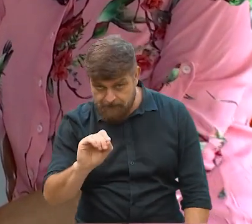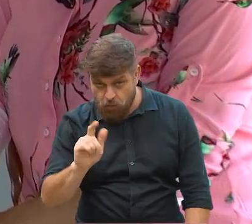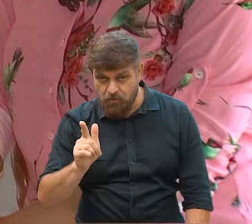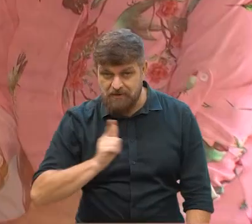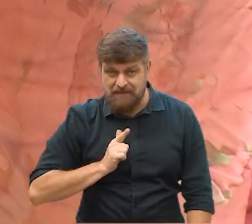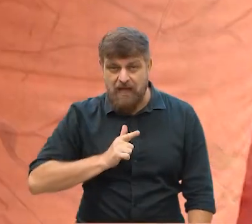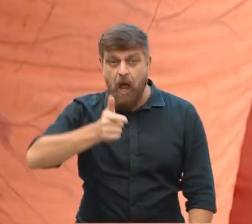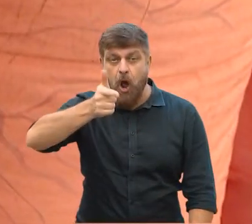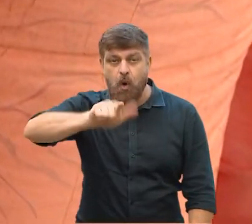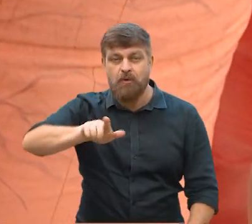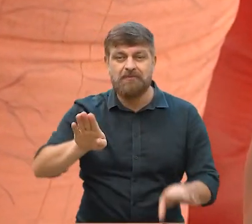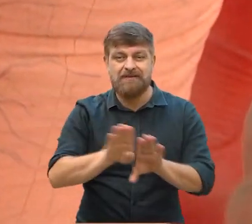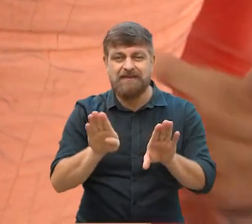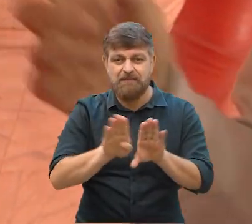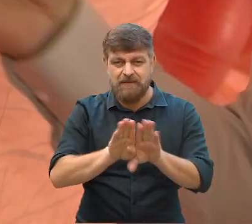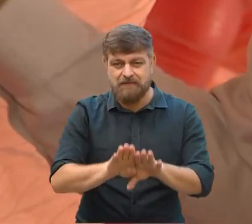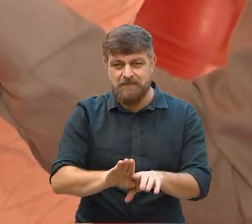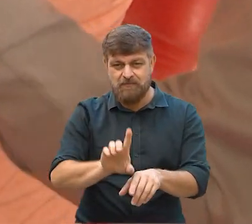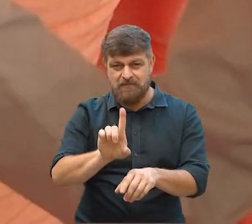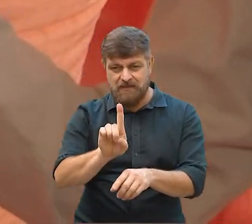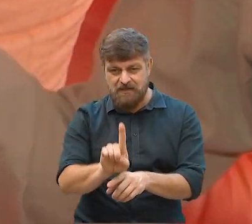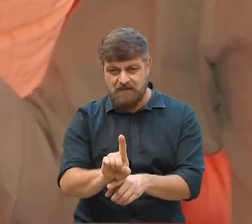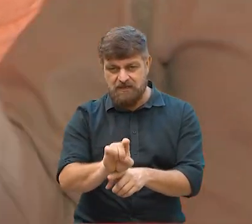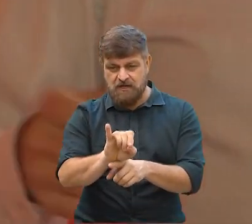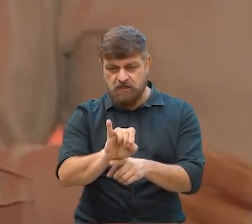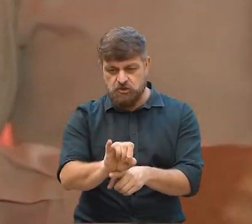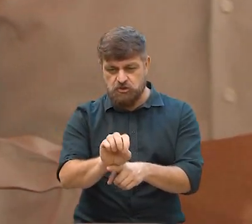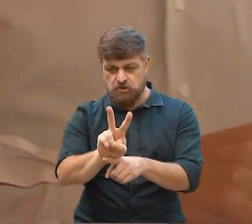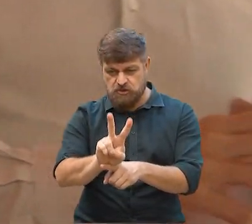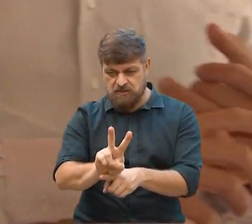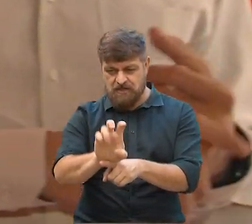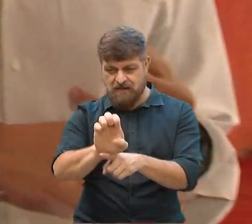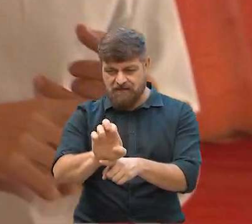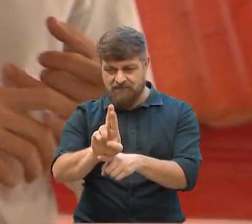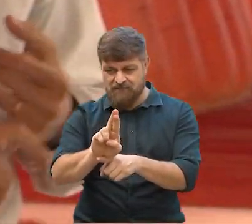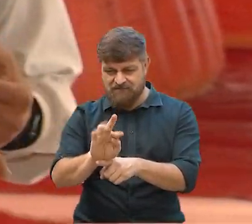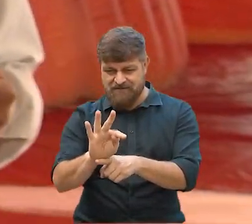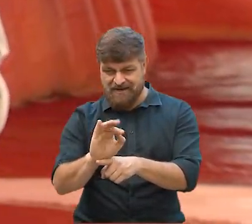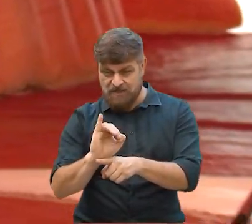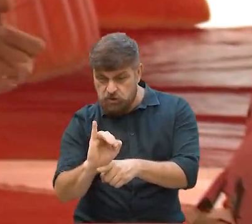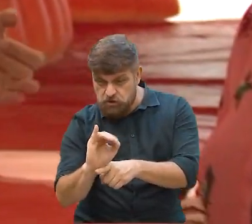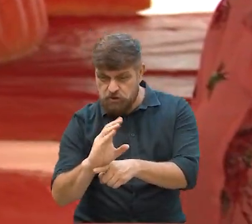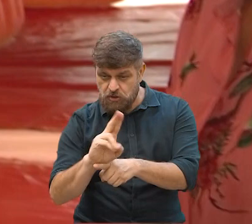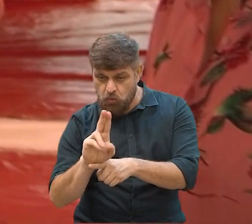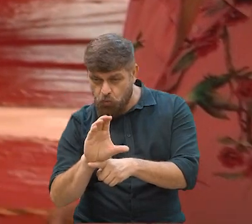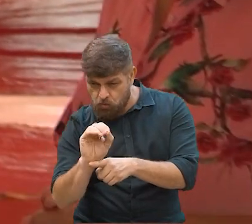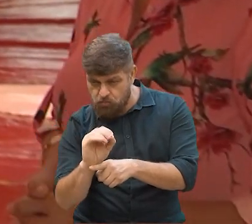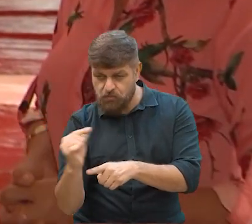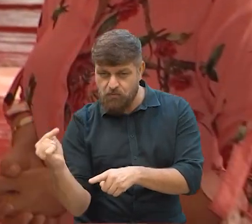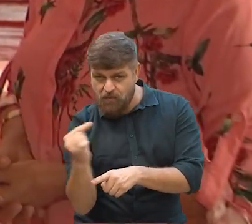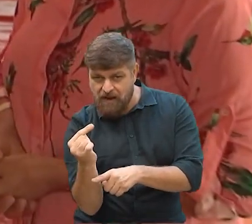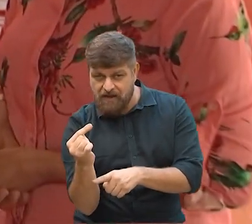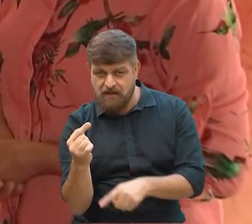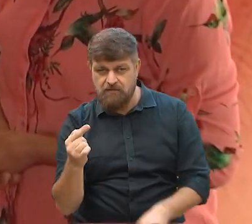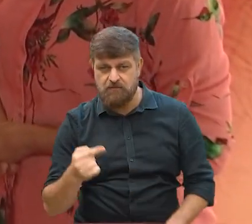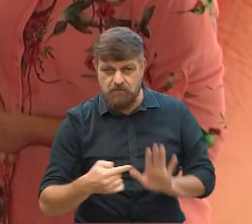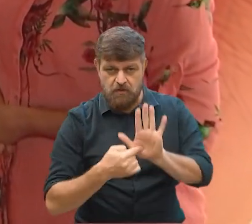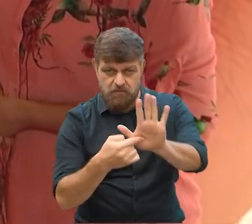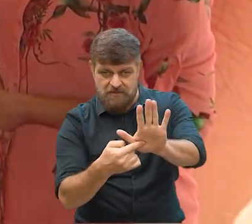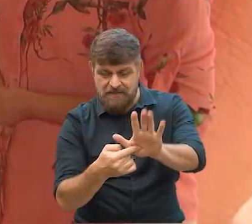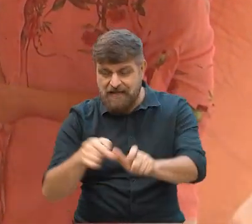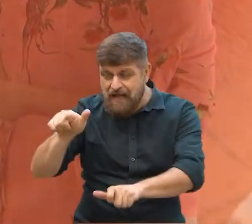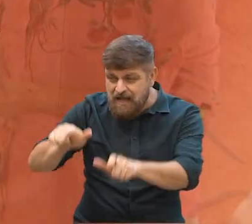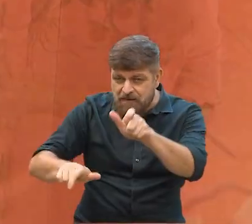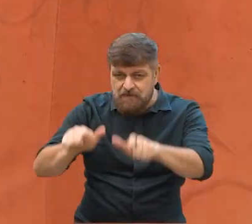mais frequente ainda são os divertículos. Não é diverticulite, a diverticulite é uma inflamação dos divertículos, mas